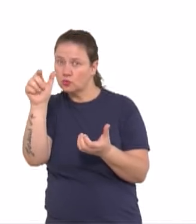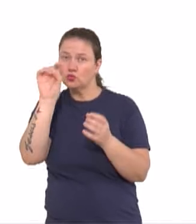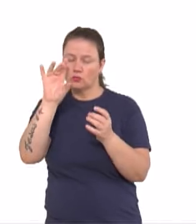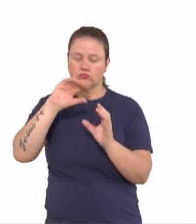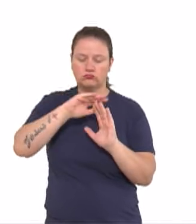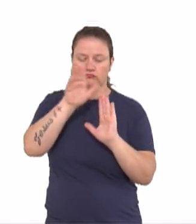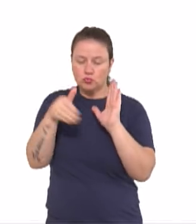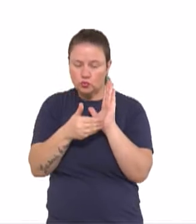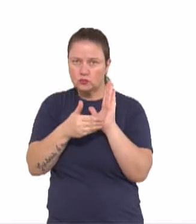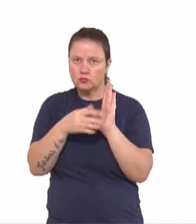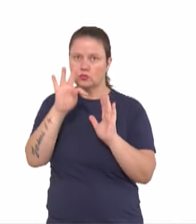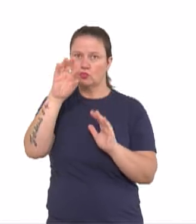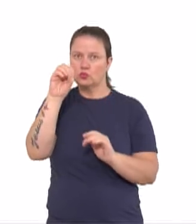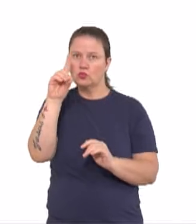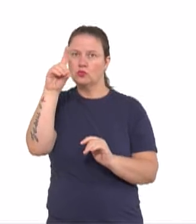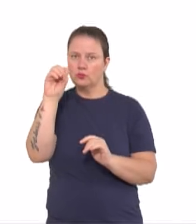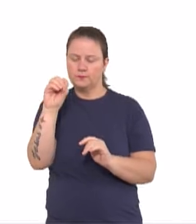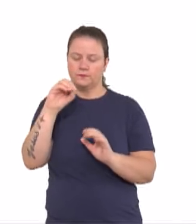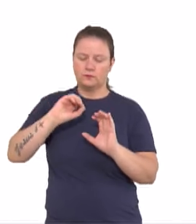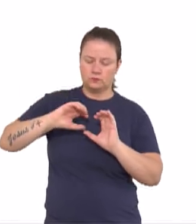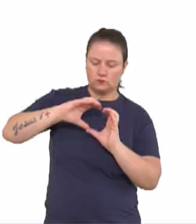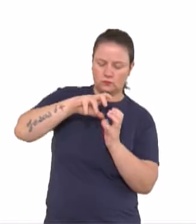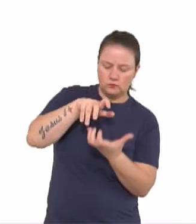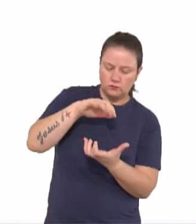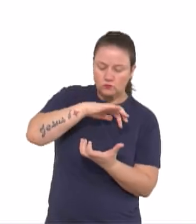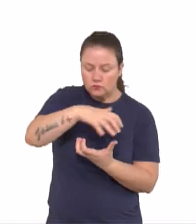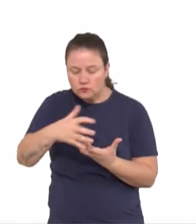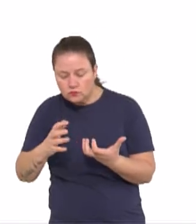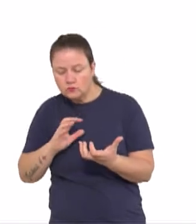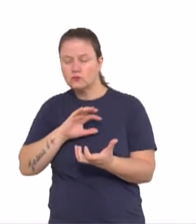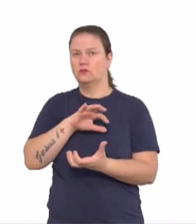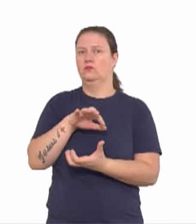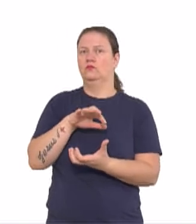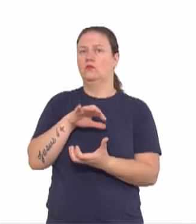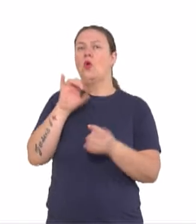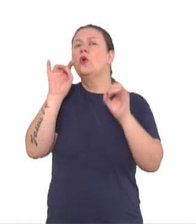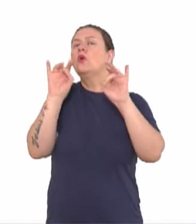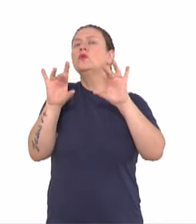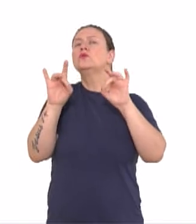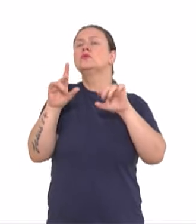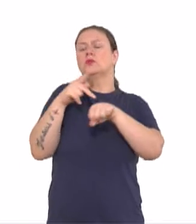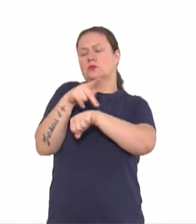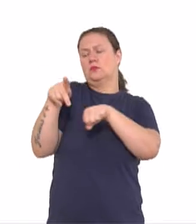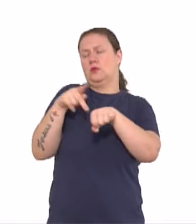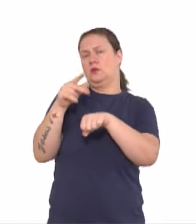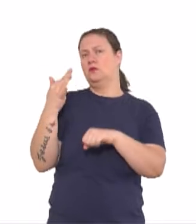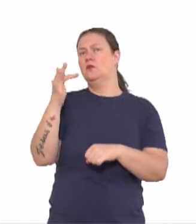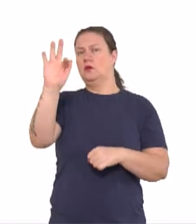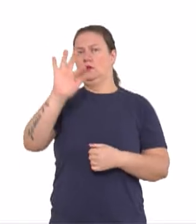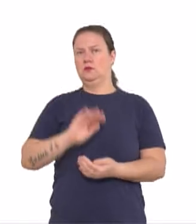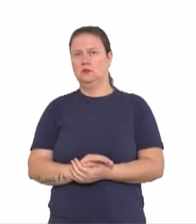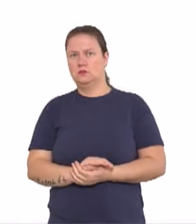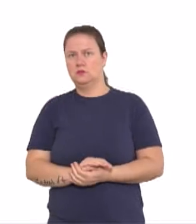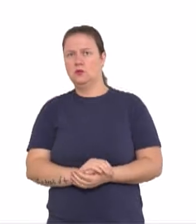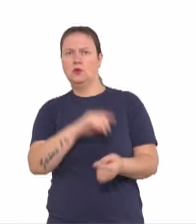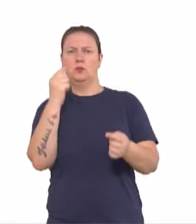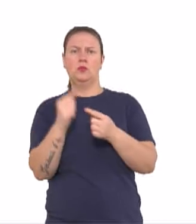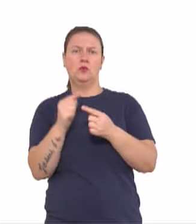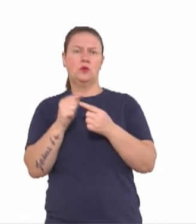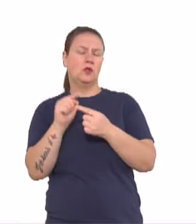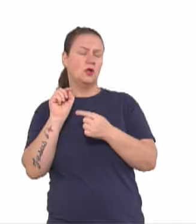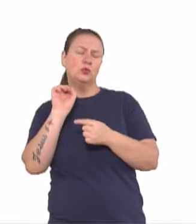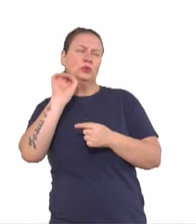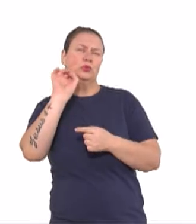uma pandemia? Ou será que os fatos dessa notícia ocorreram na França, pois ela traz um fato ocorrido